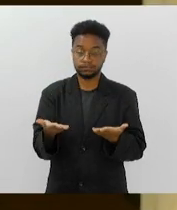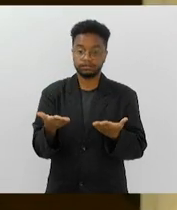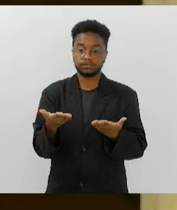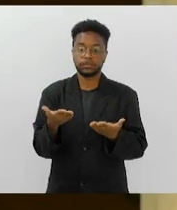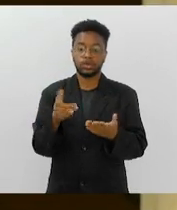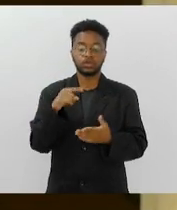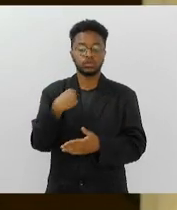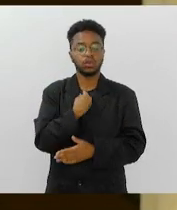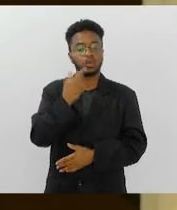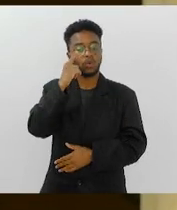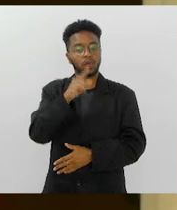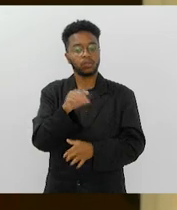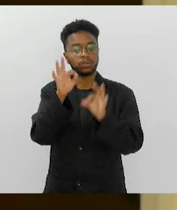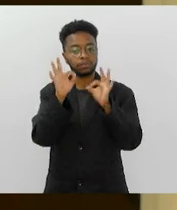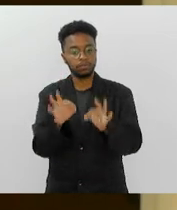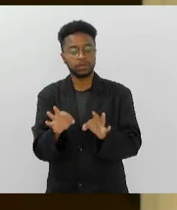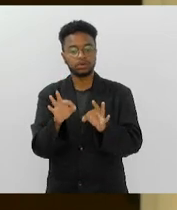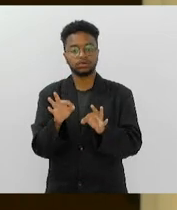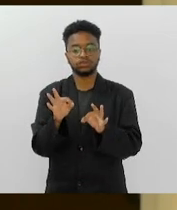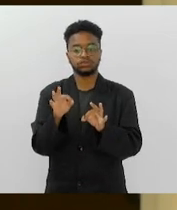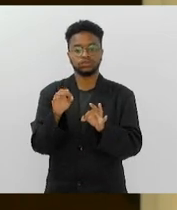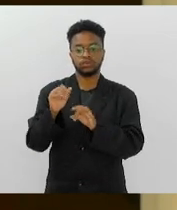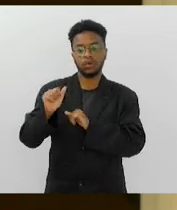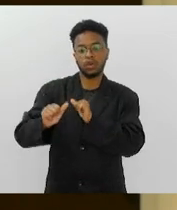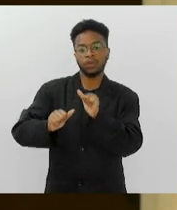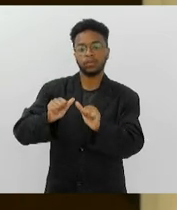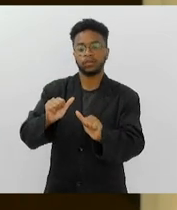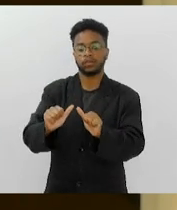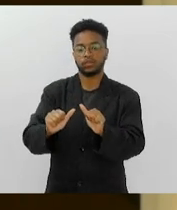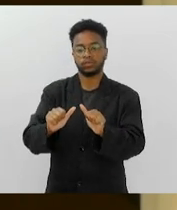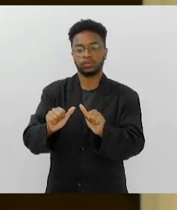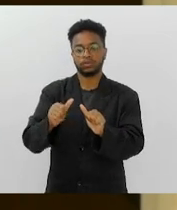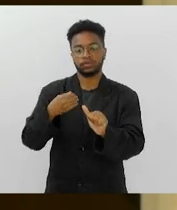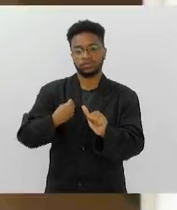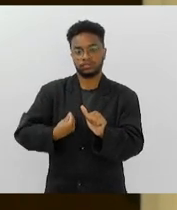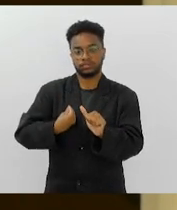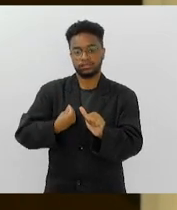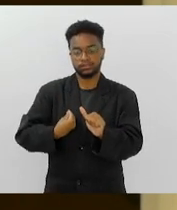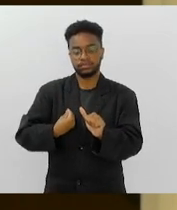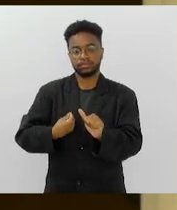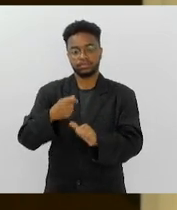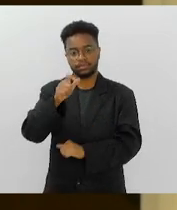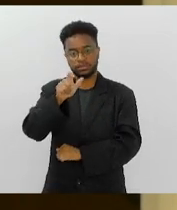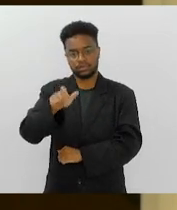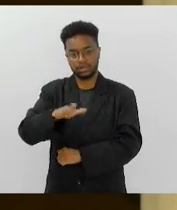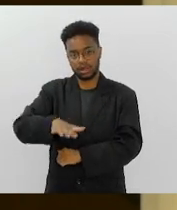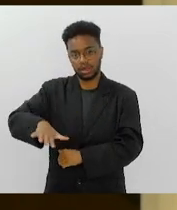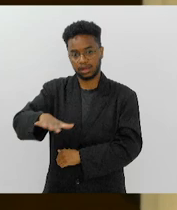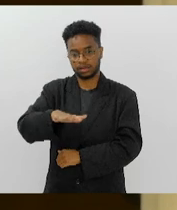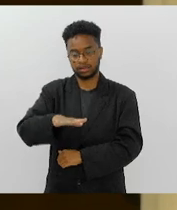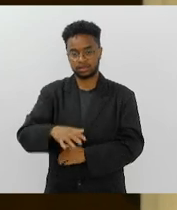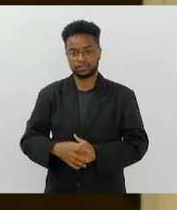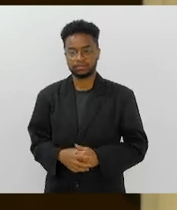consegue transformar a vida daquela comunidade.